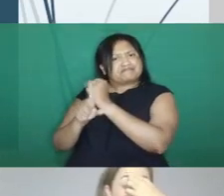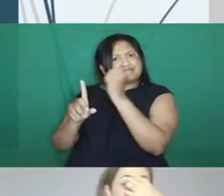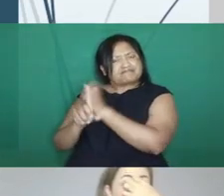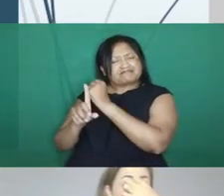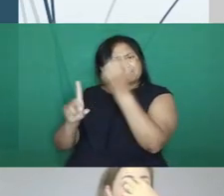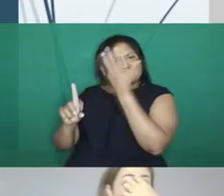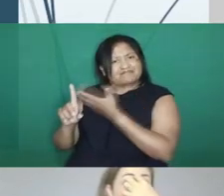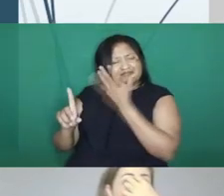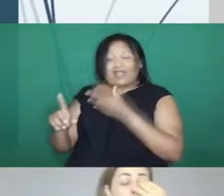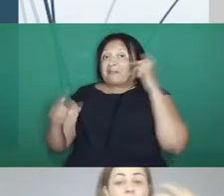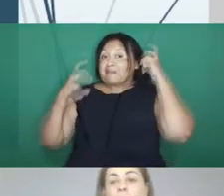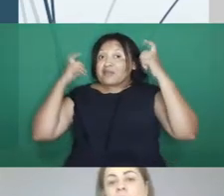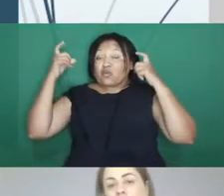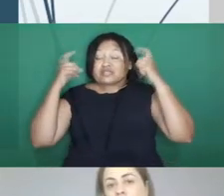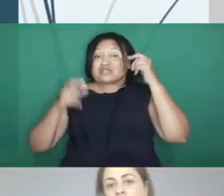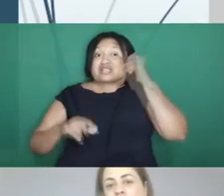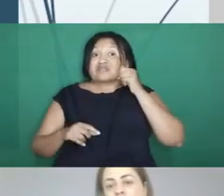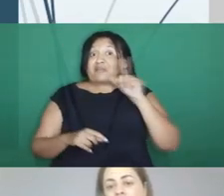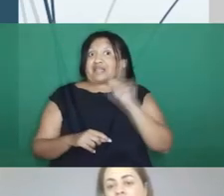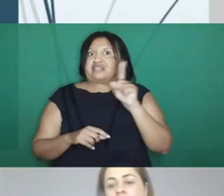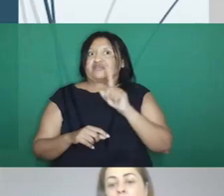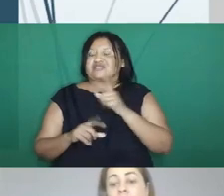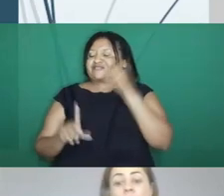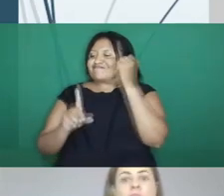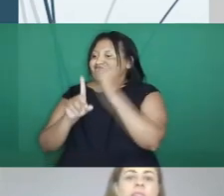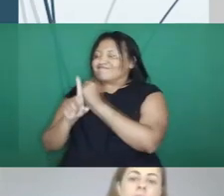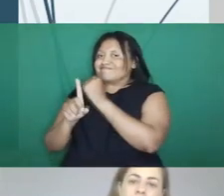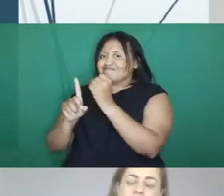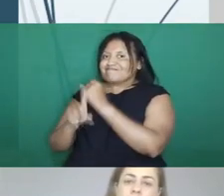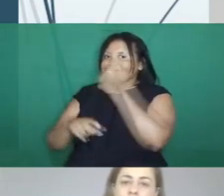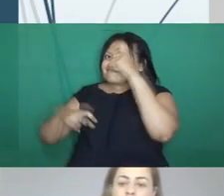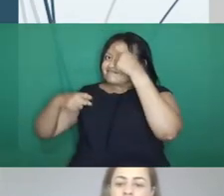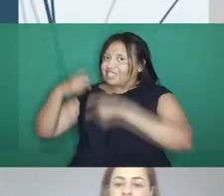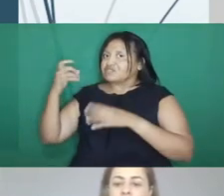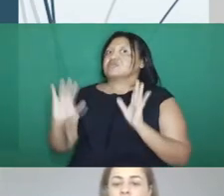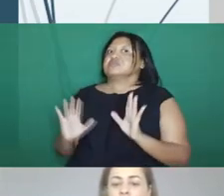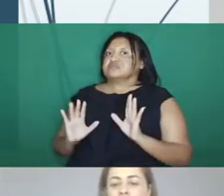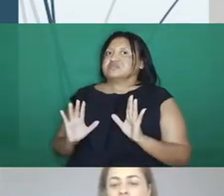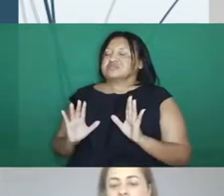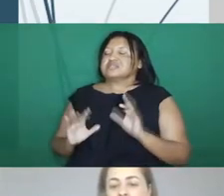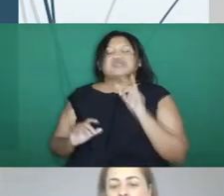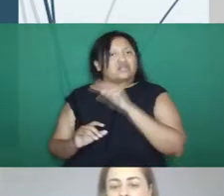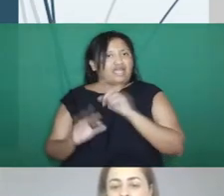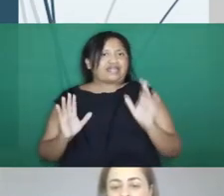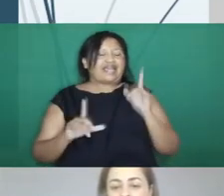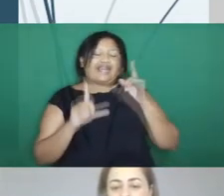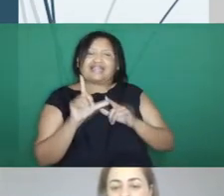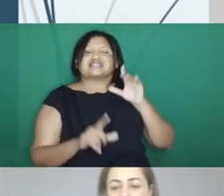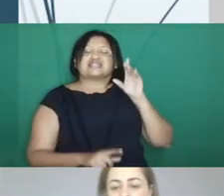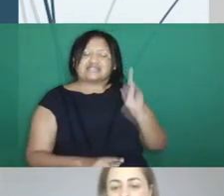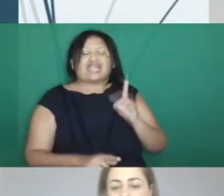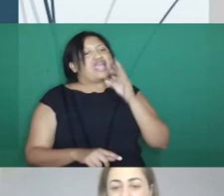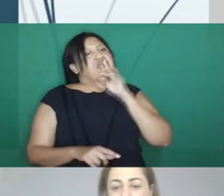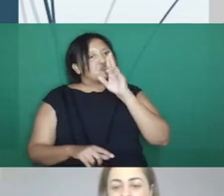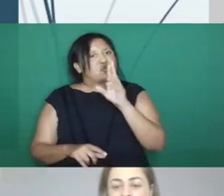né gente qual é a preocupação que as mulheres têm para não serem abusadas sexualmente Ok então tá